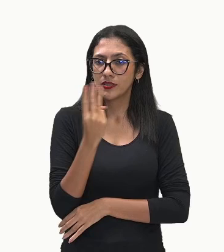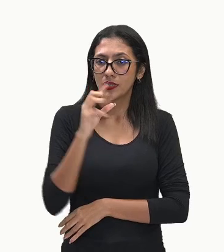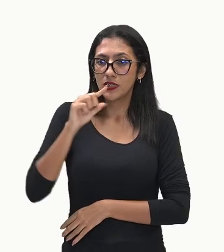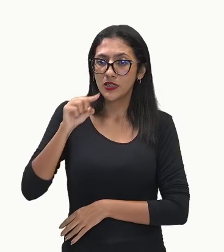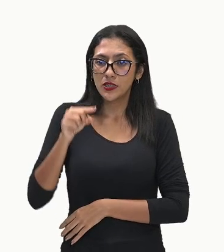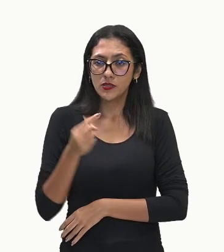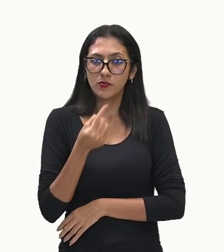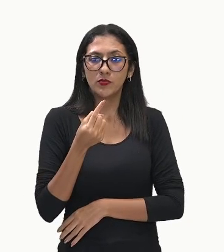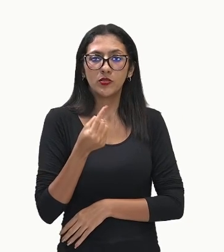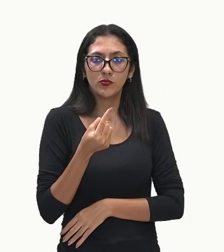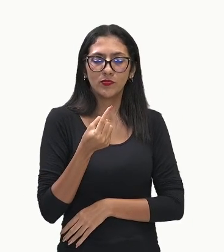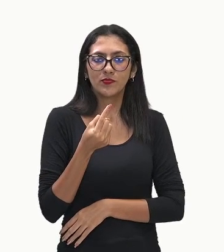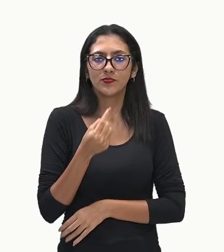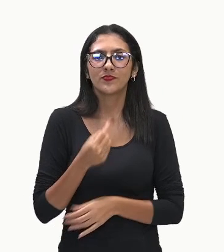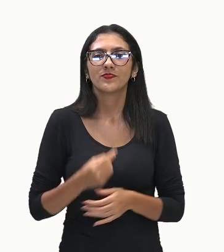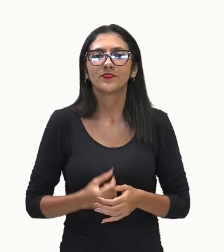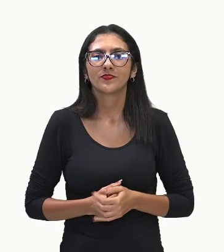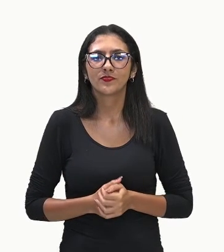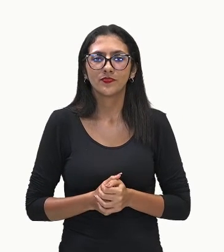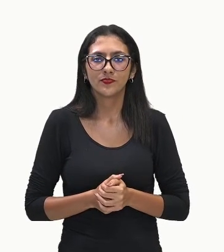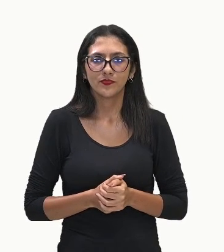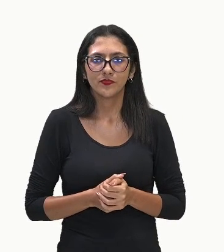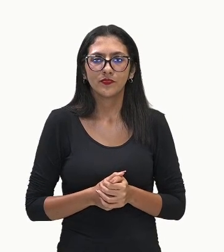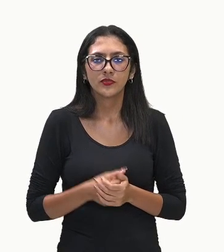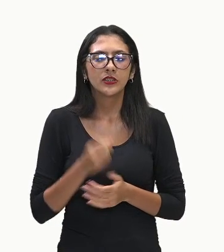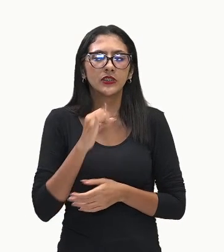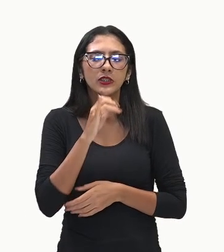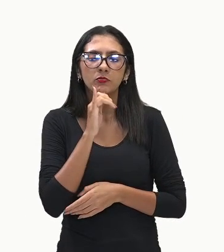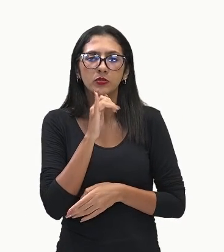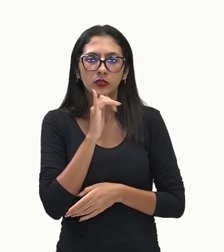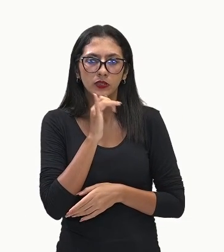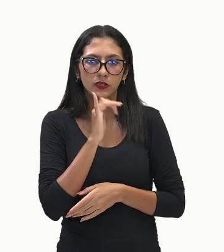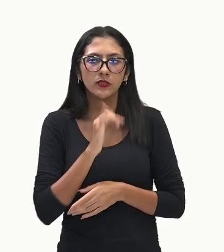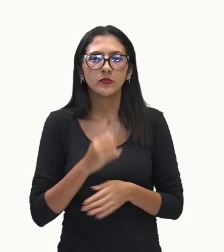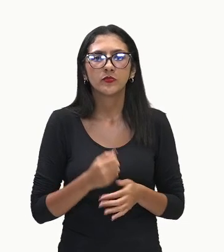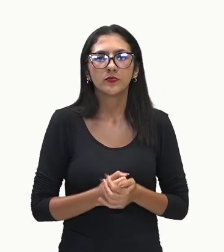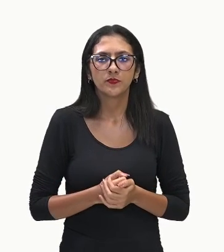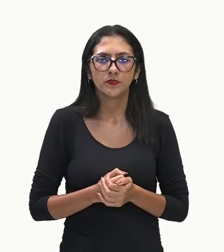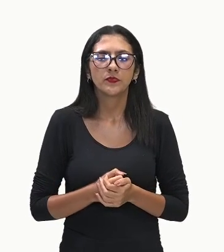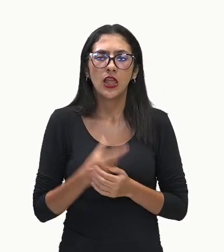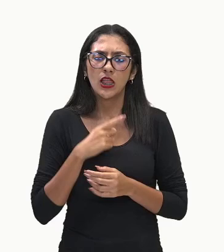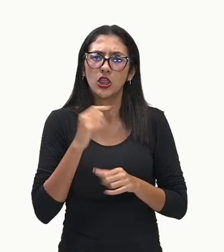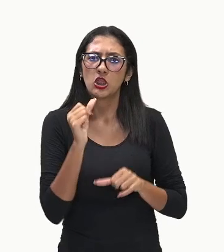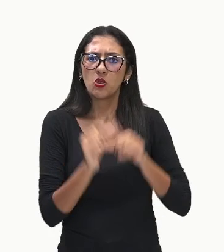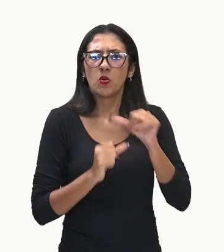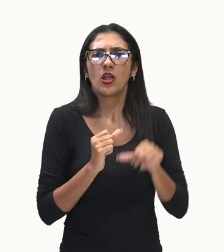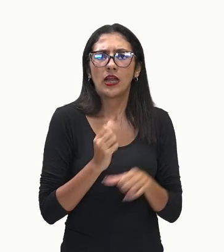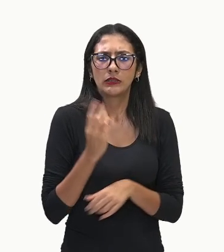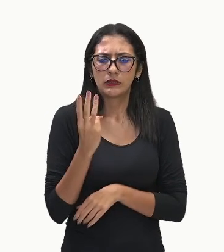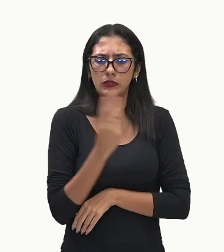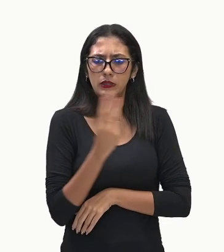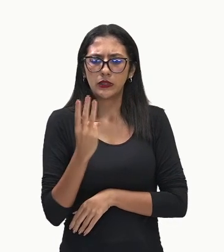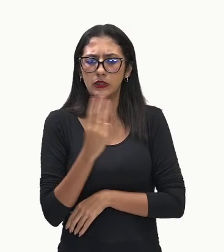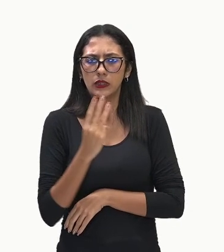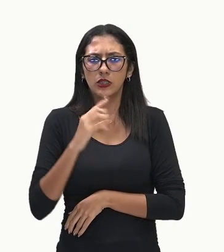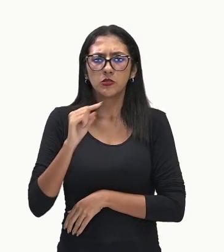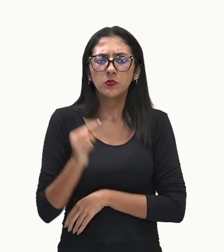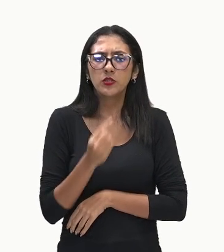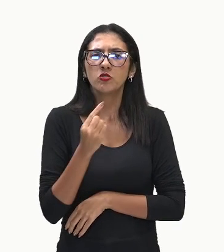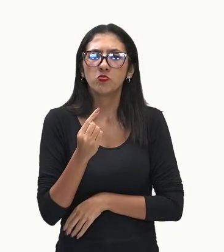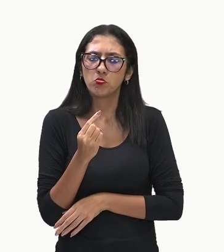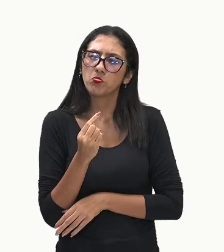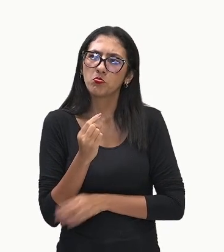tivéssemos aqui, por exemplo, ao invés de 15, 33 mil, beleza. E se aqui, ao invés